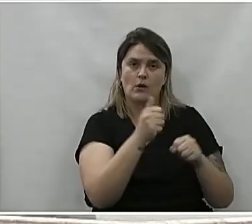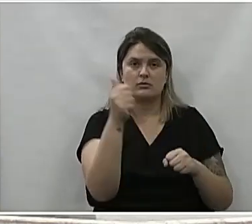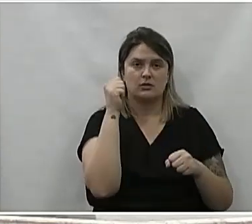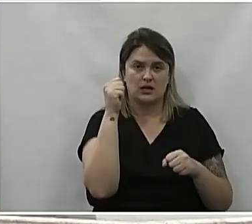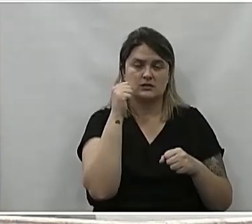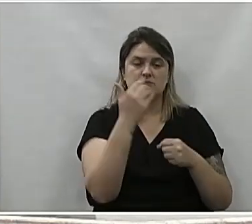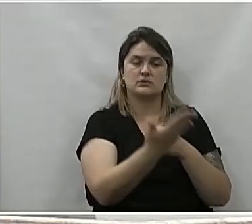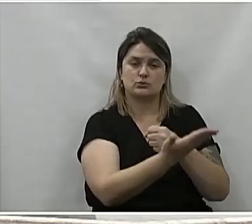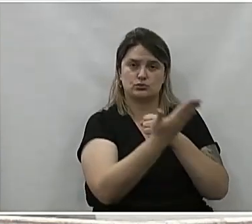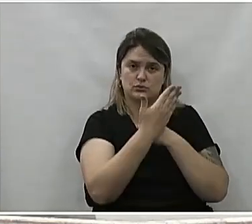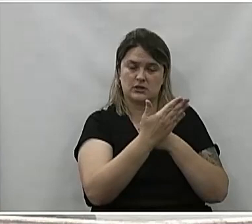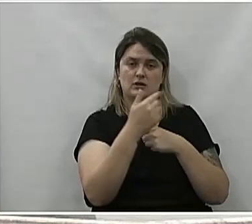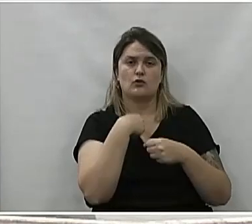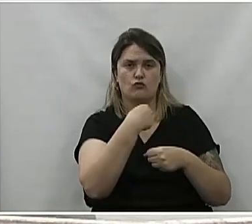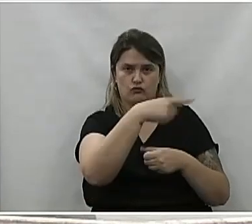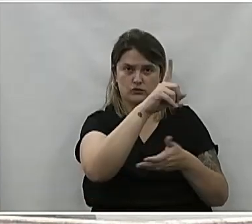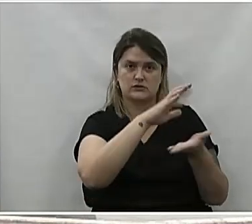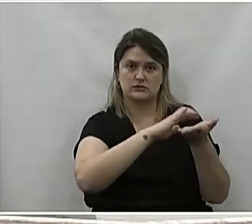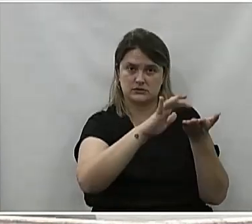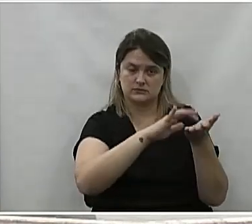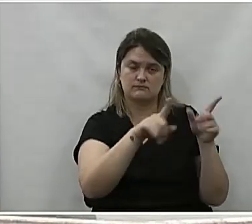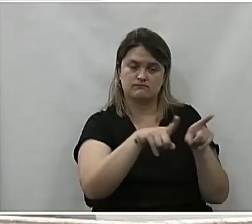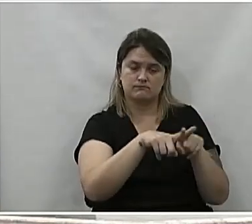Estive várias vezes Na secretaria